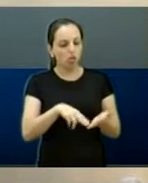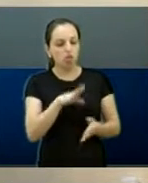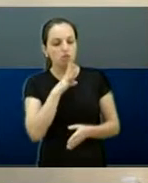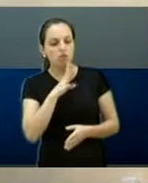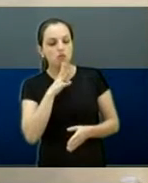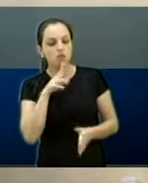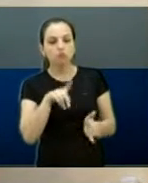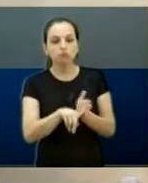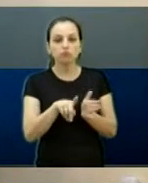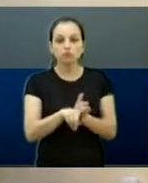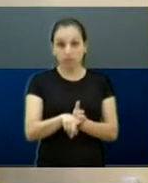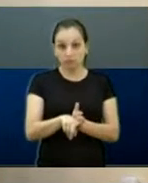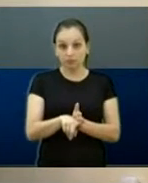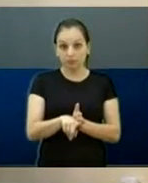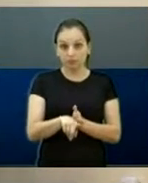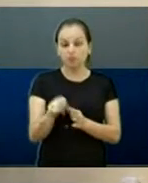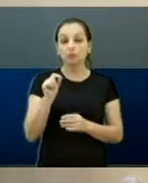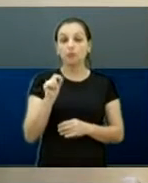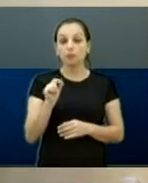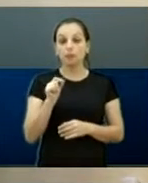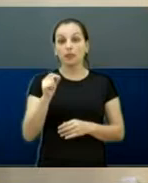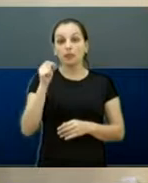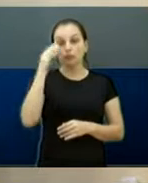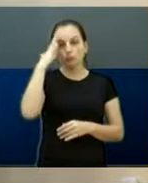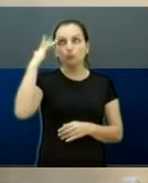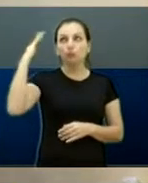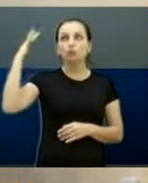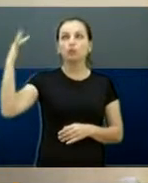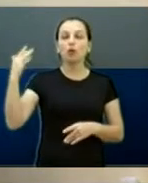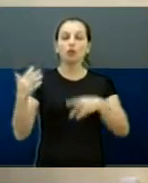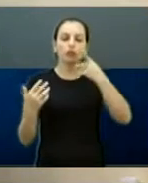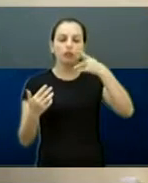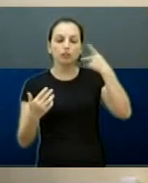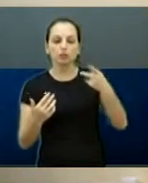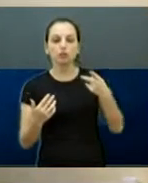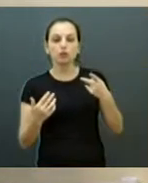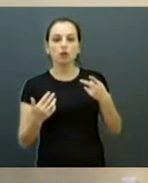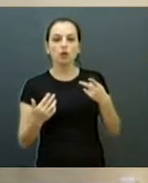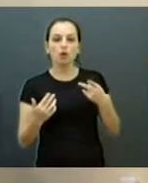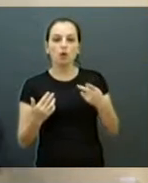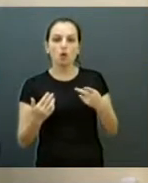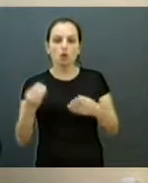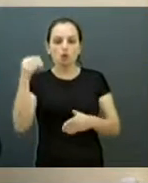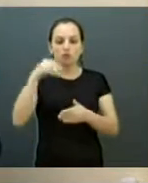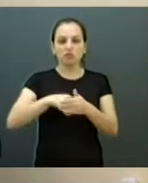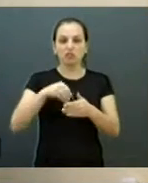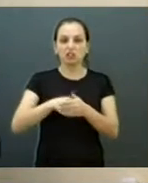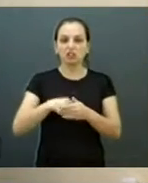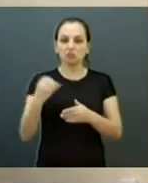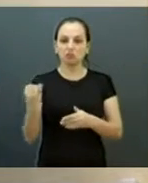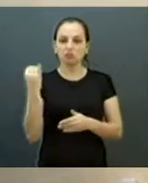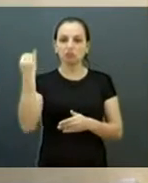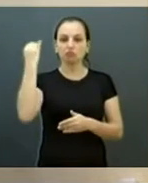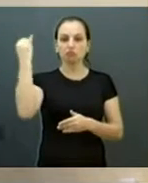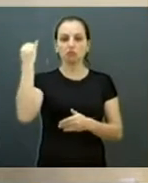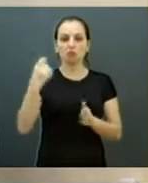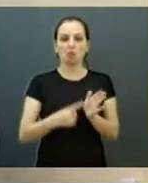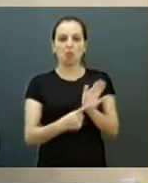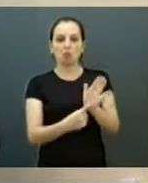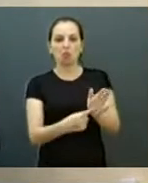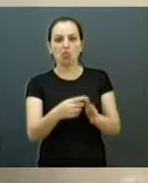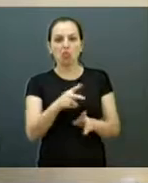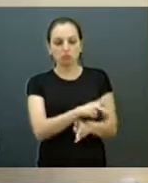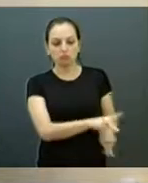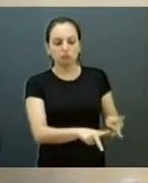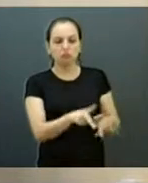perguntar e tive o sonho de ser vereador foi vereador na votação expressiva tiveram a ser presidente da